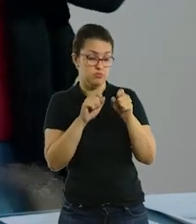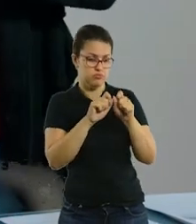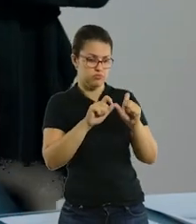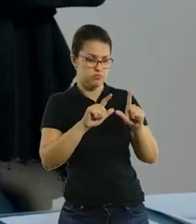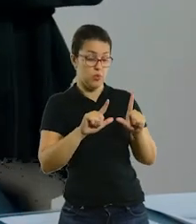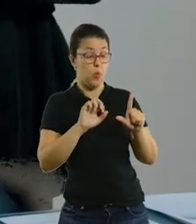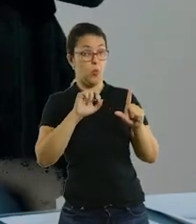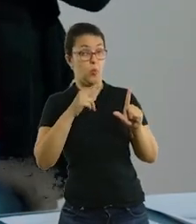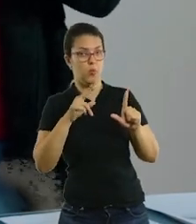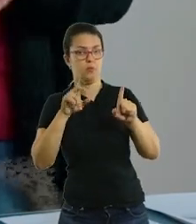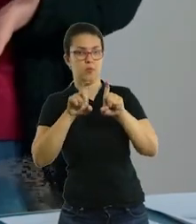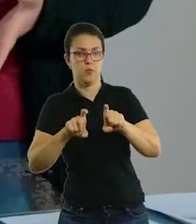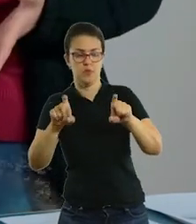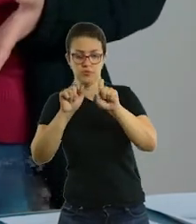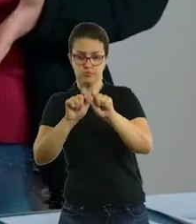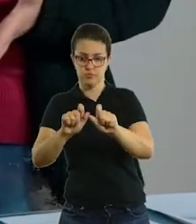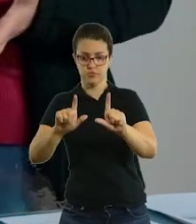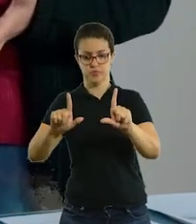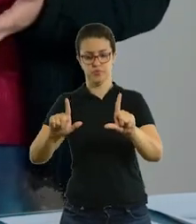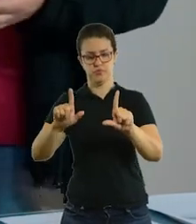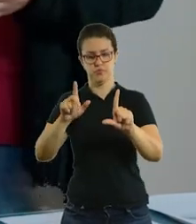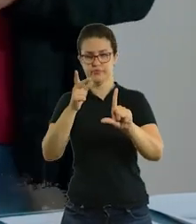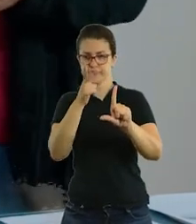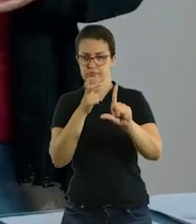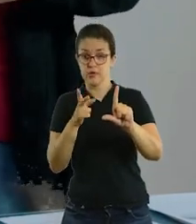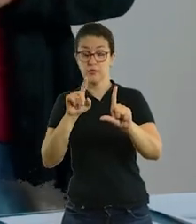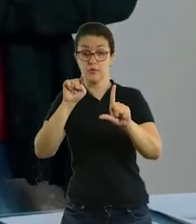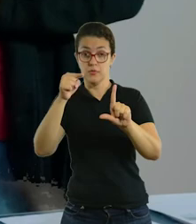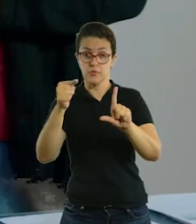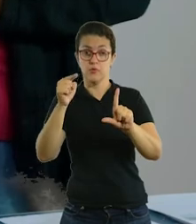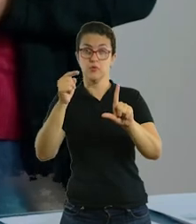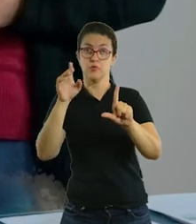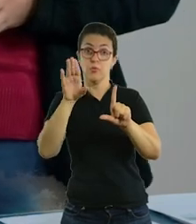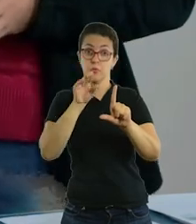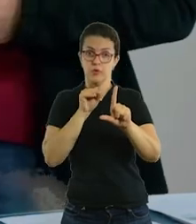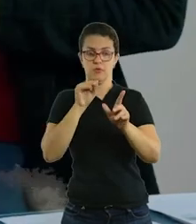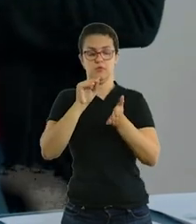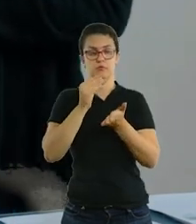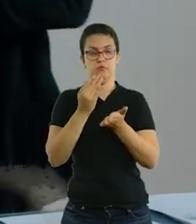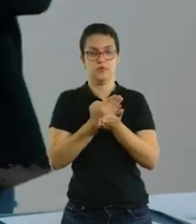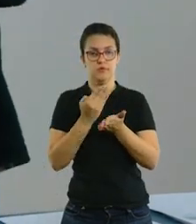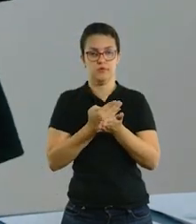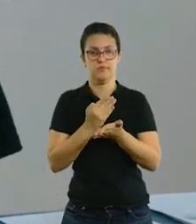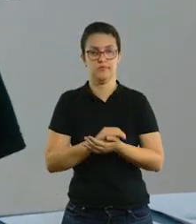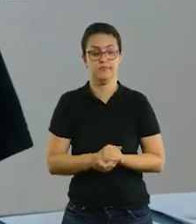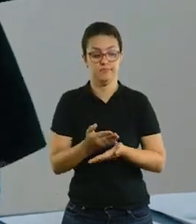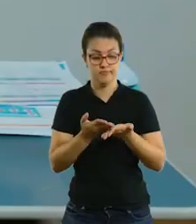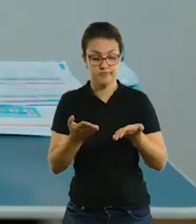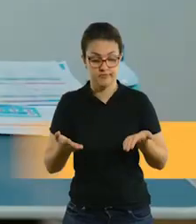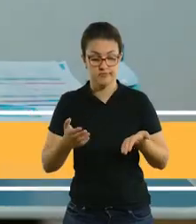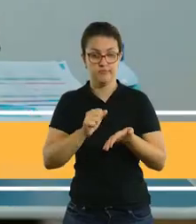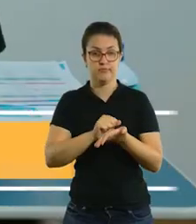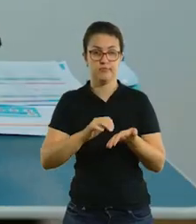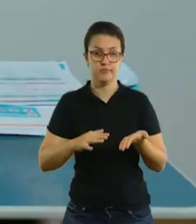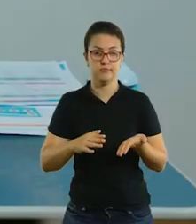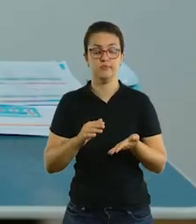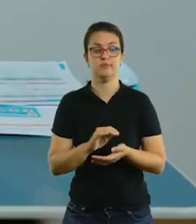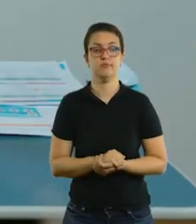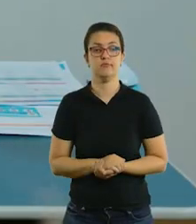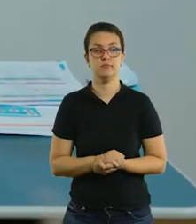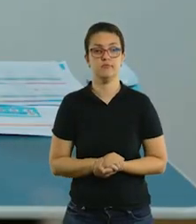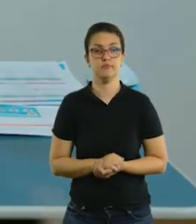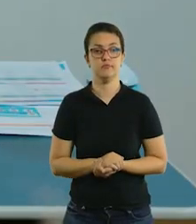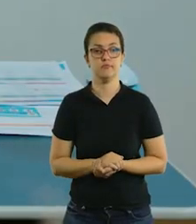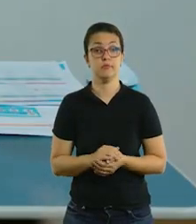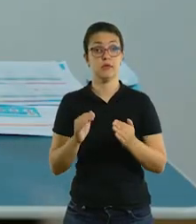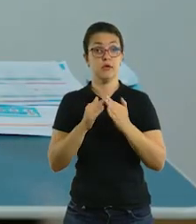celular ou no computador que você estiver usando para fazer a atividade e registrar no caderno, tá certo? Então,